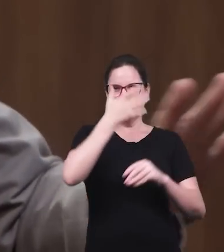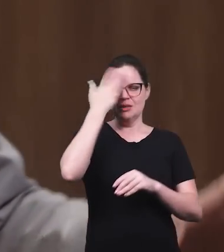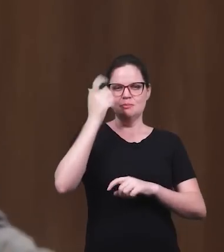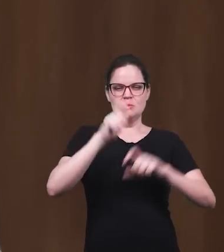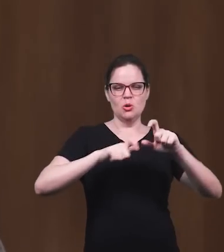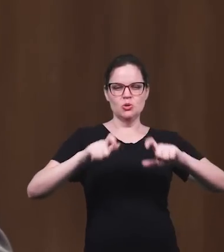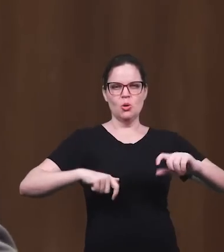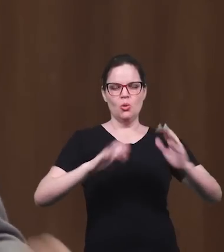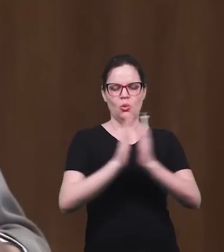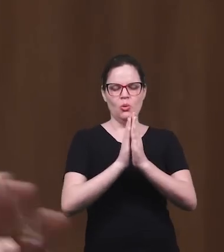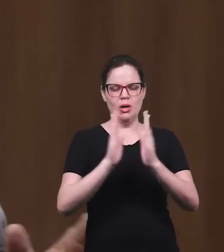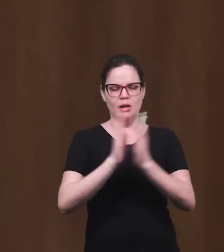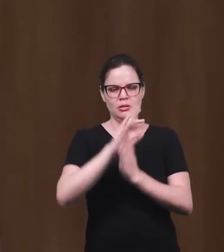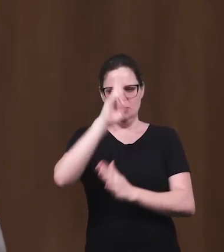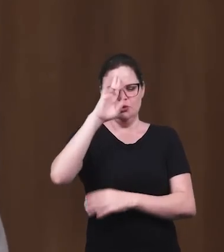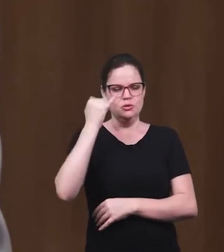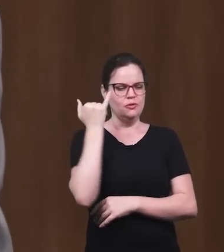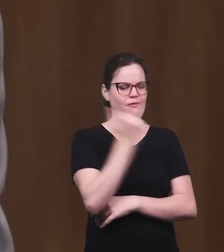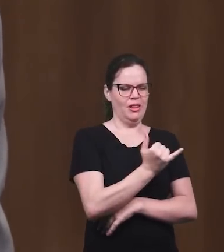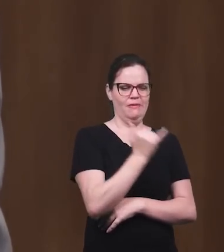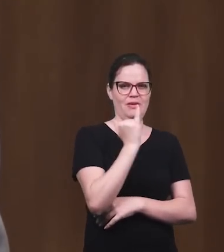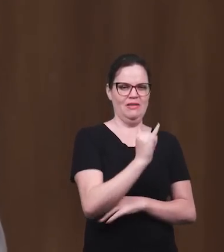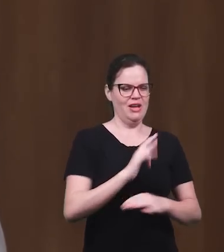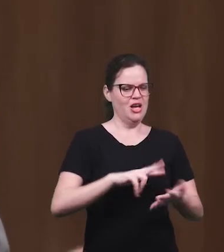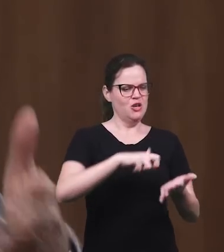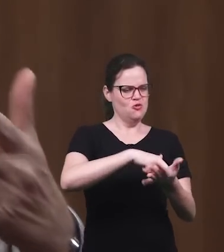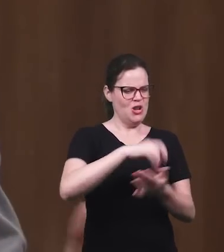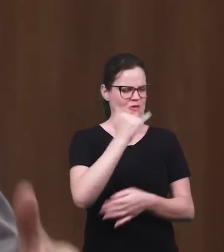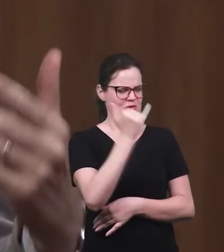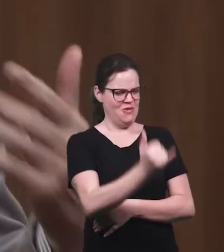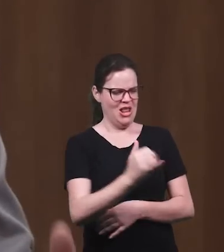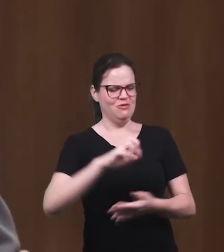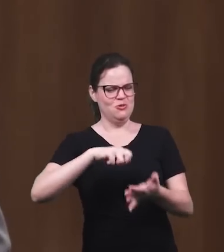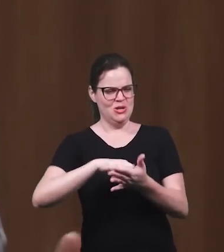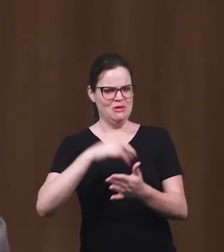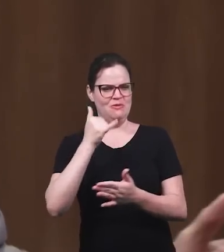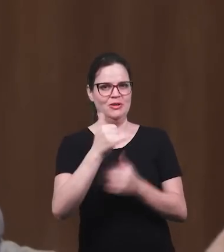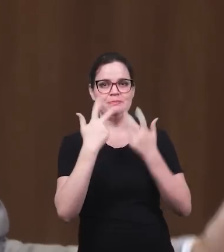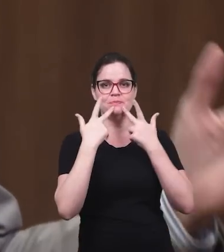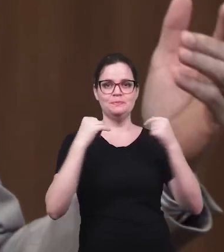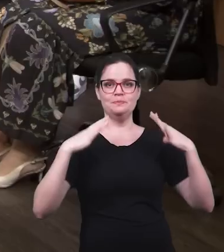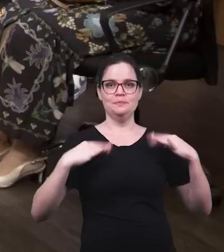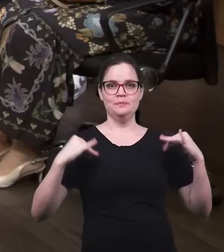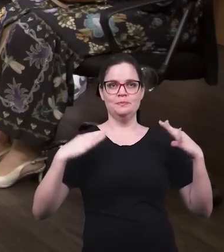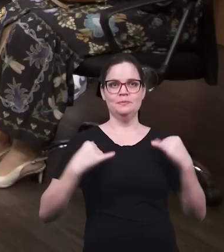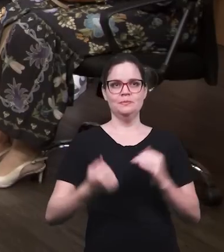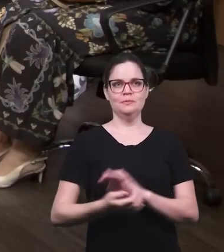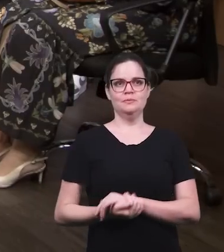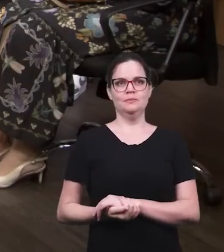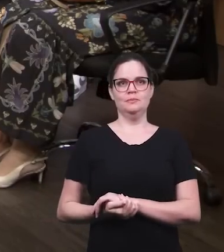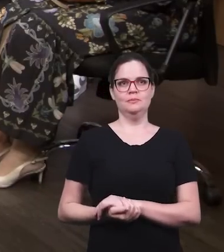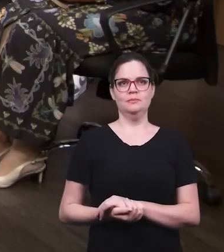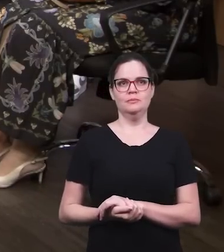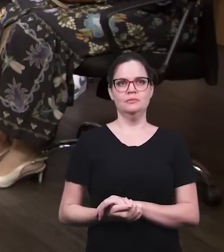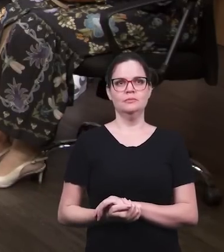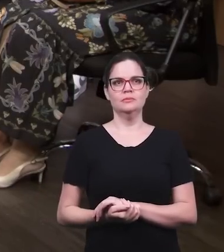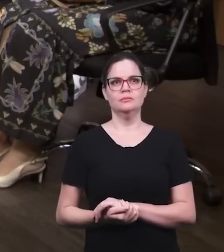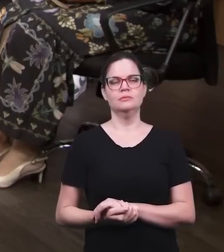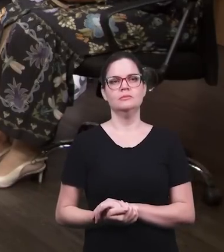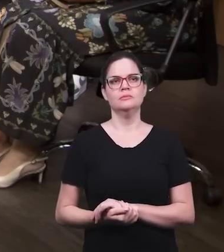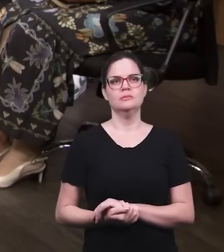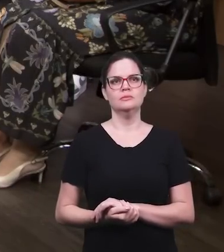você estava falando. Todo mundo você estava falando. Todo mundo. Eu ajoelhava, você falava. E tinha uma moça que tinha até vindo na igreja